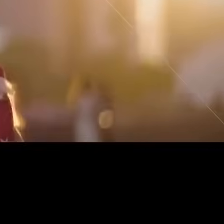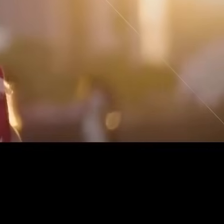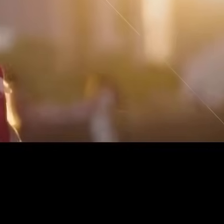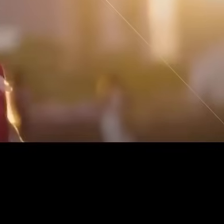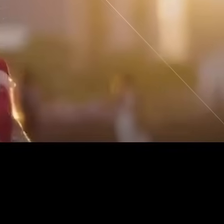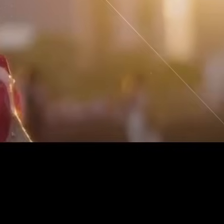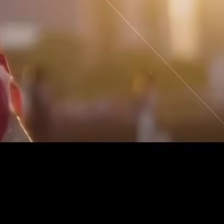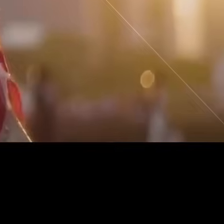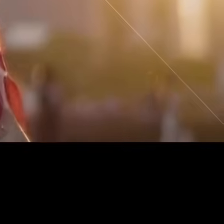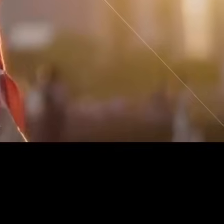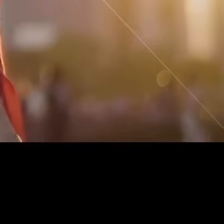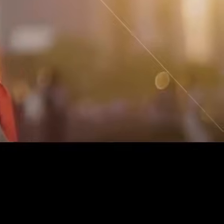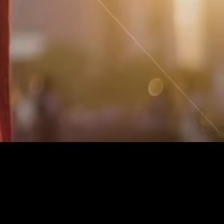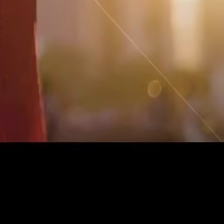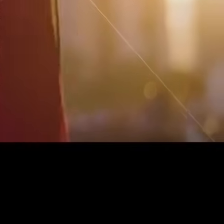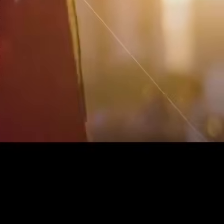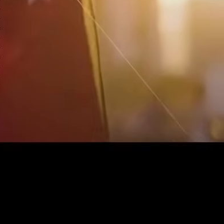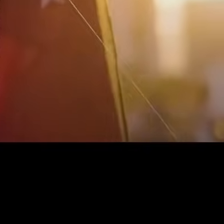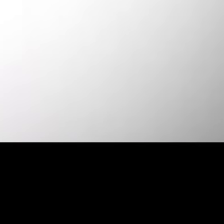das brasileiras.